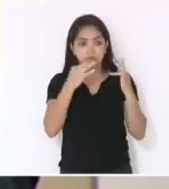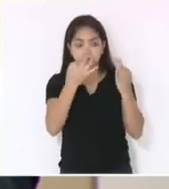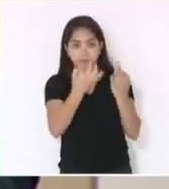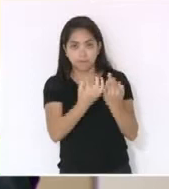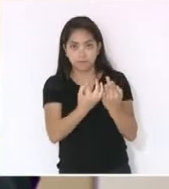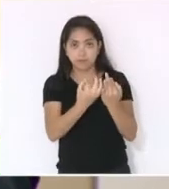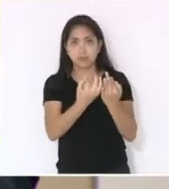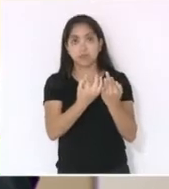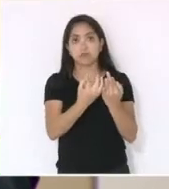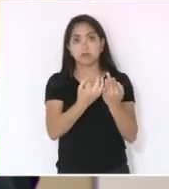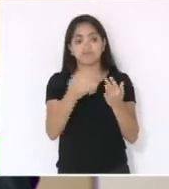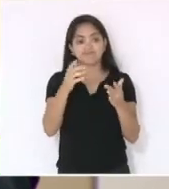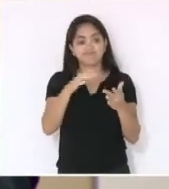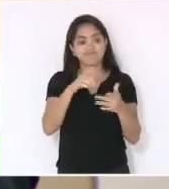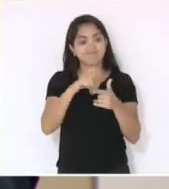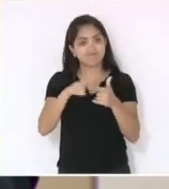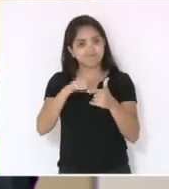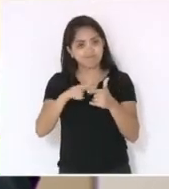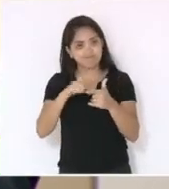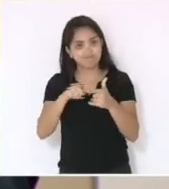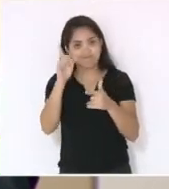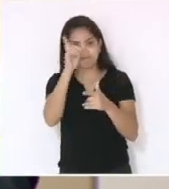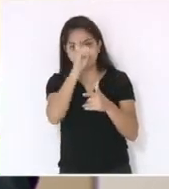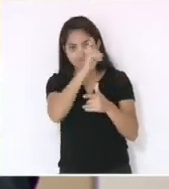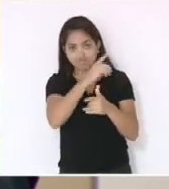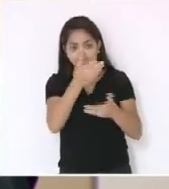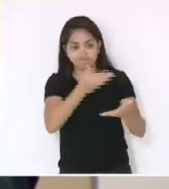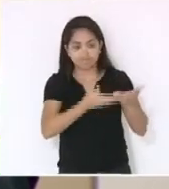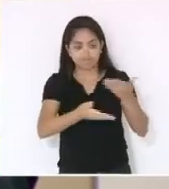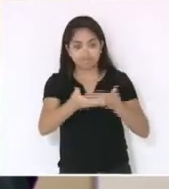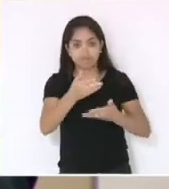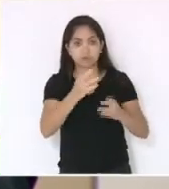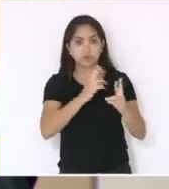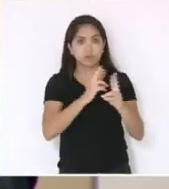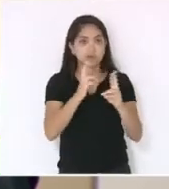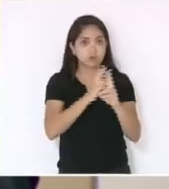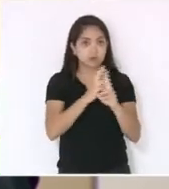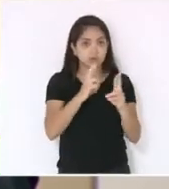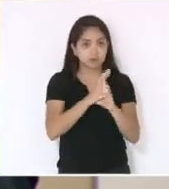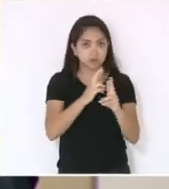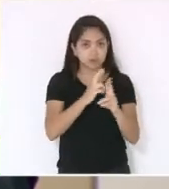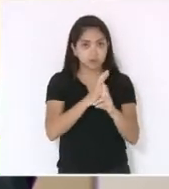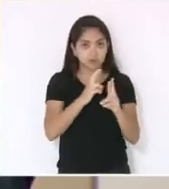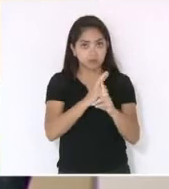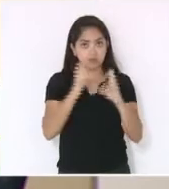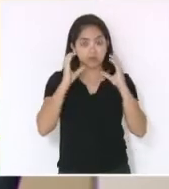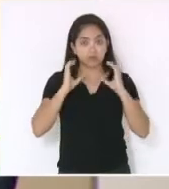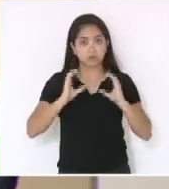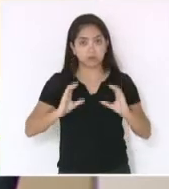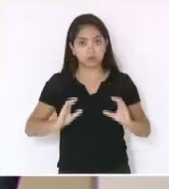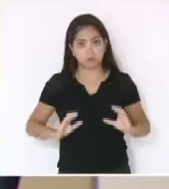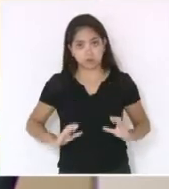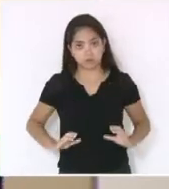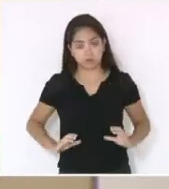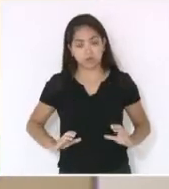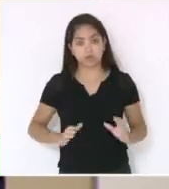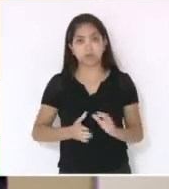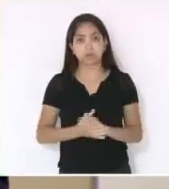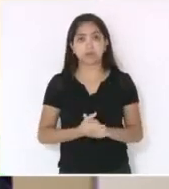que passam por dificuldade de relacionamento devido à diversidade social e comportamental.